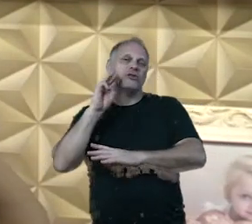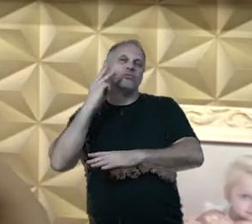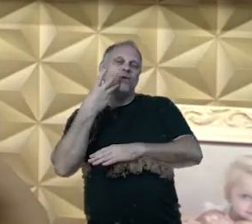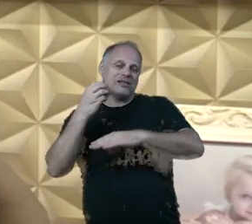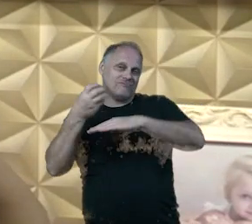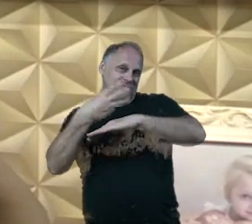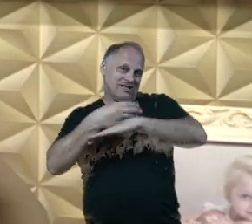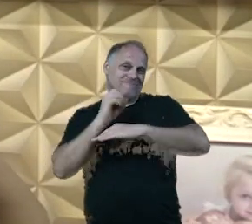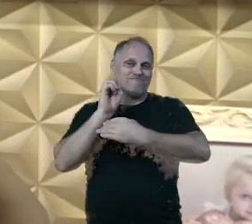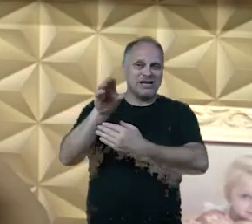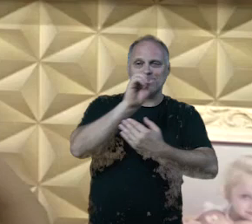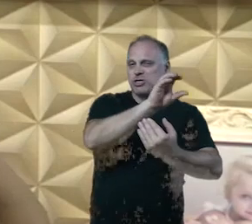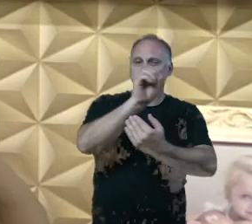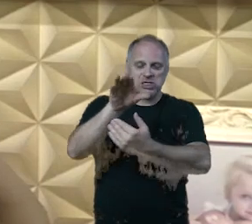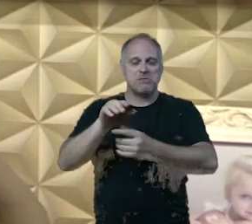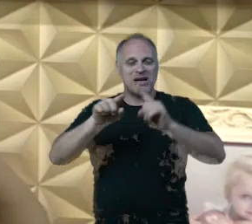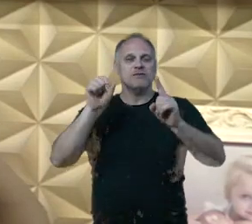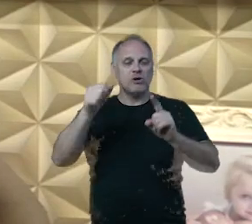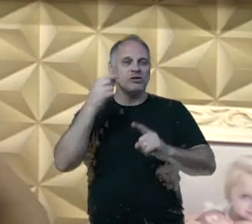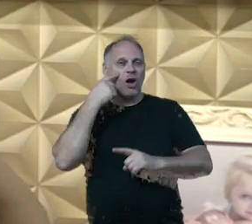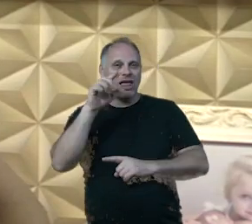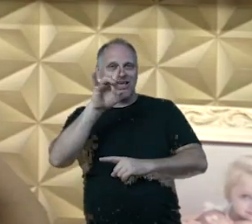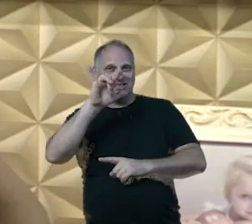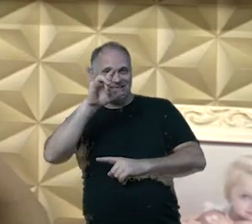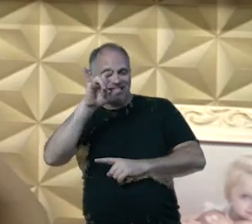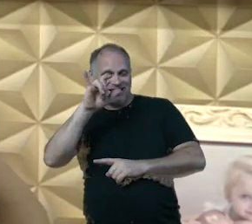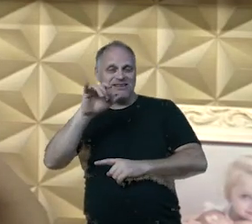WhatsApp. Mas se acessar no Instagram,